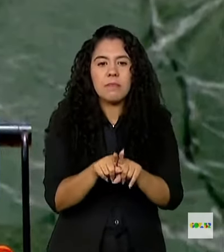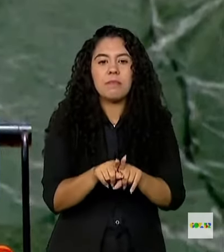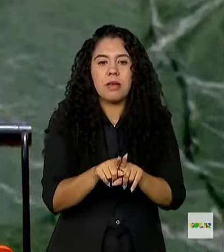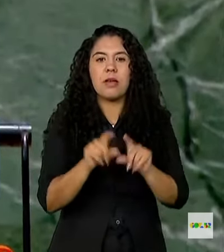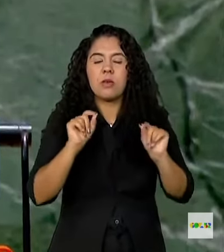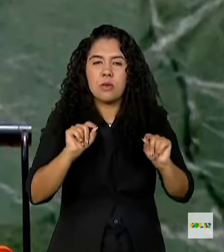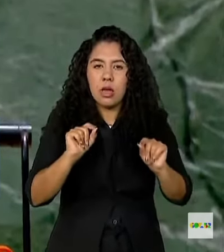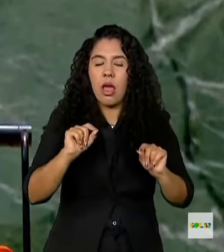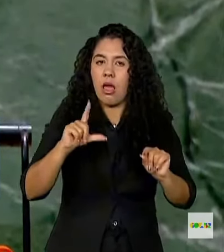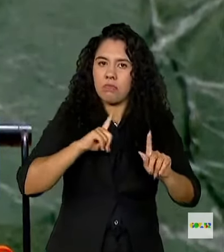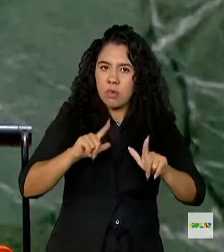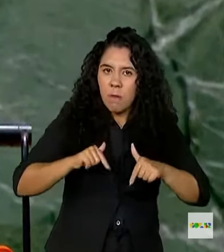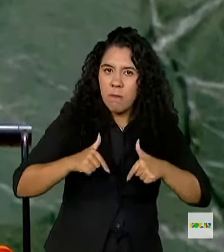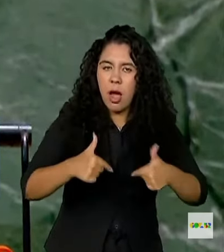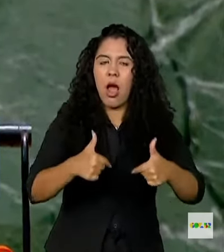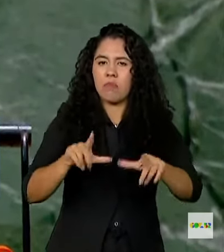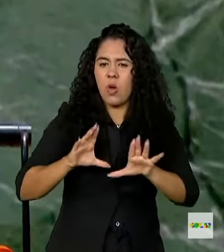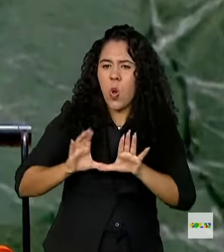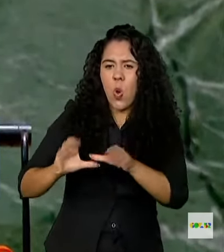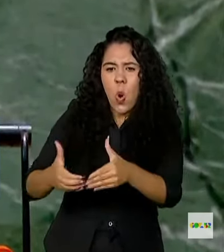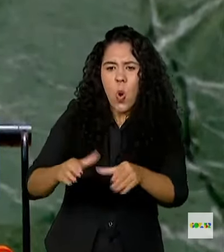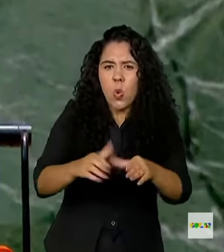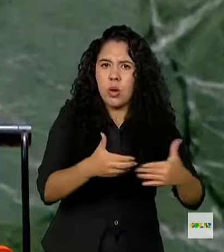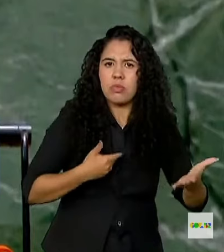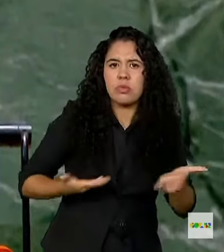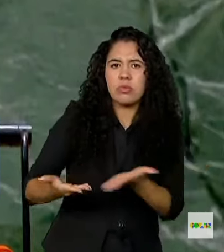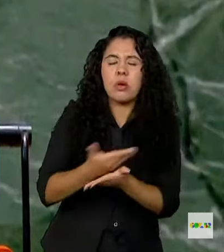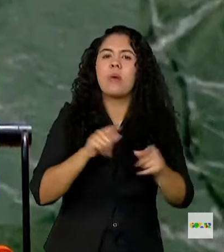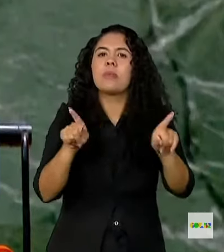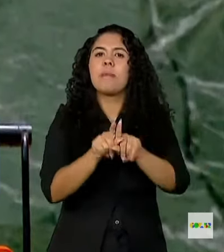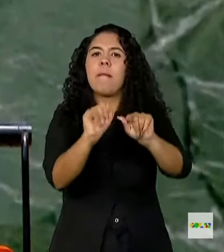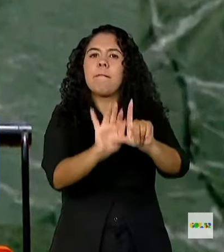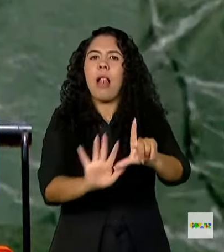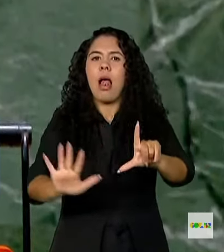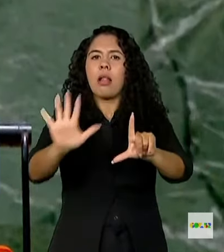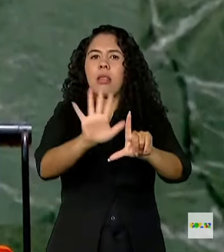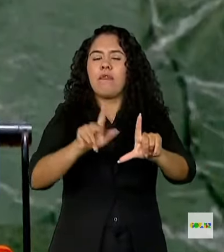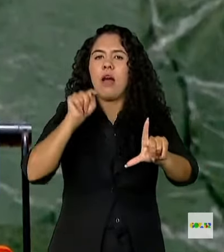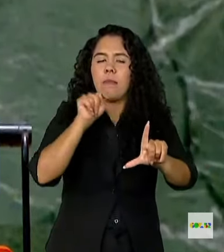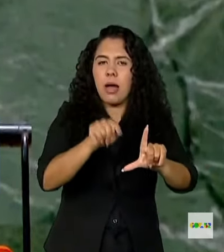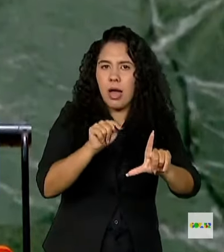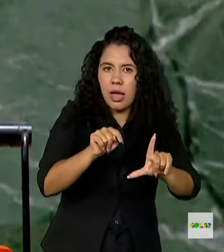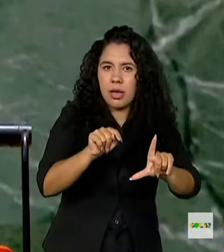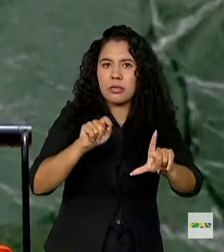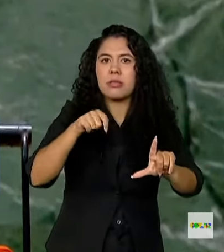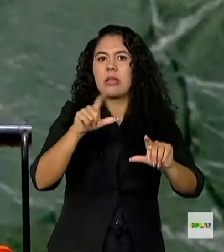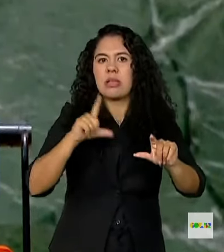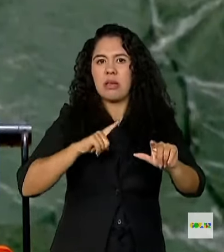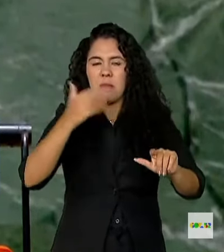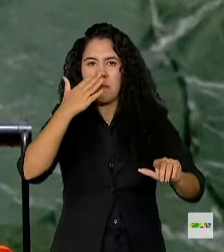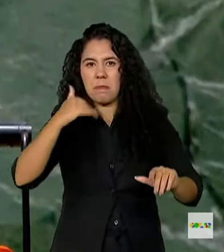indivíduos, corporação ou plataformas digitais que se julgam acima da lei.